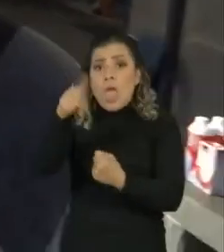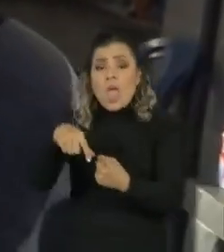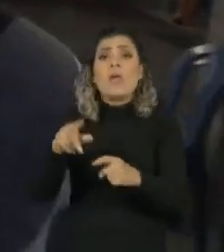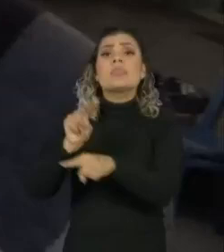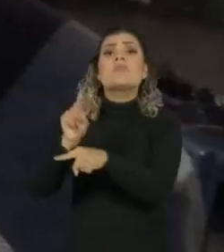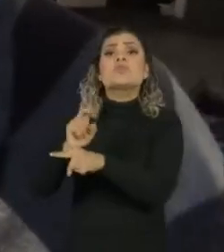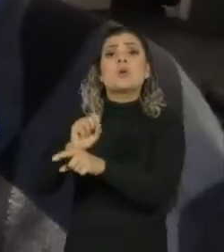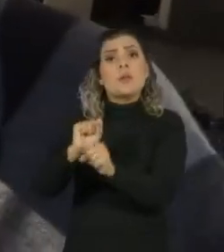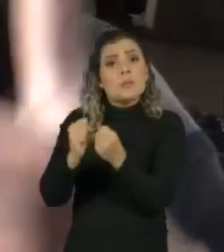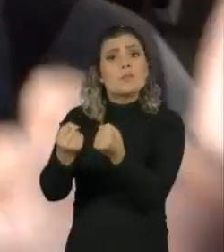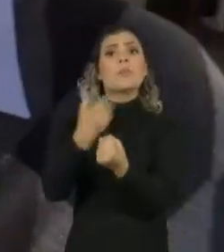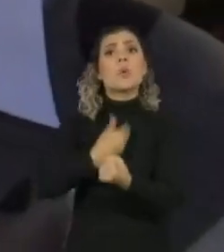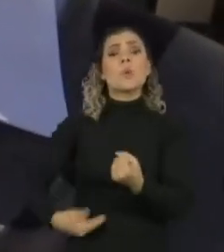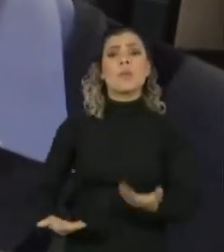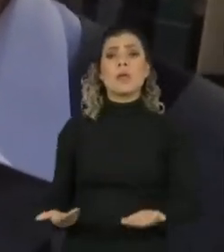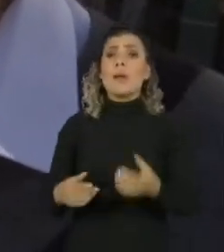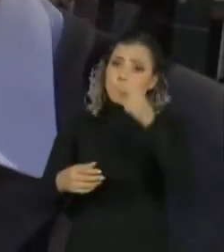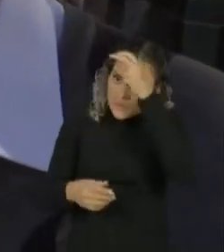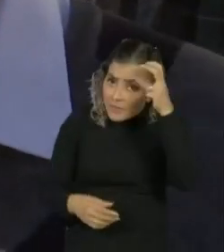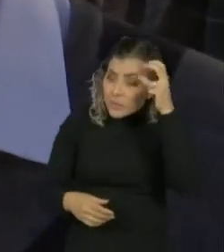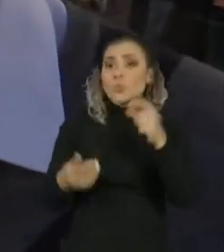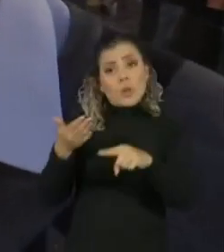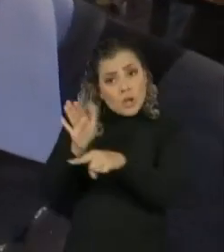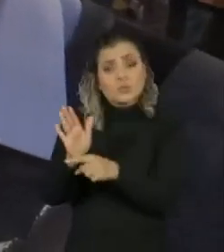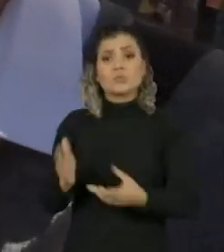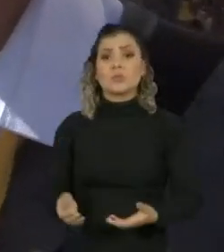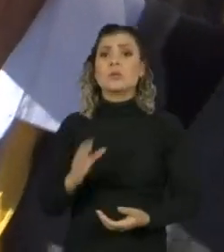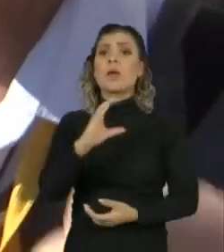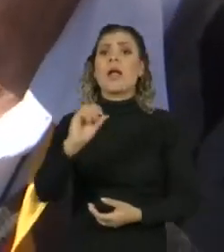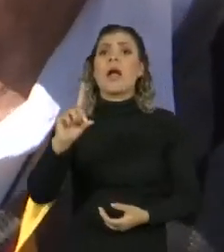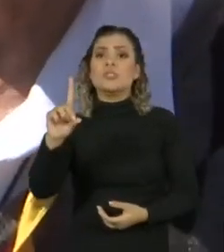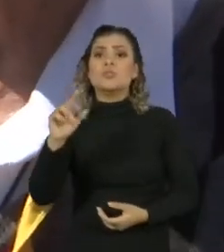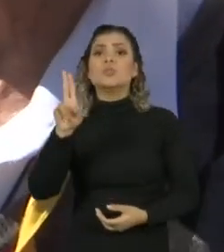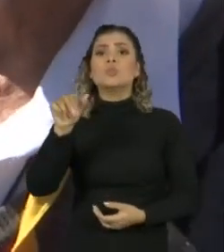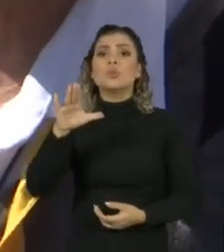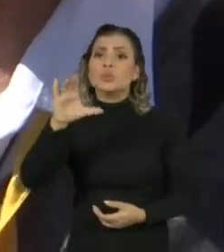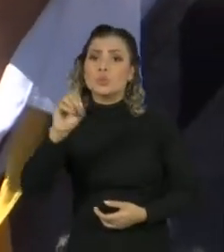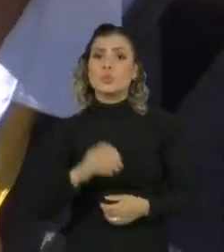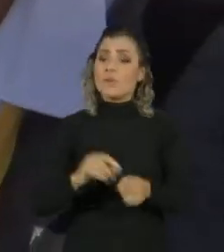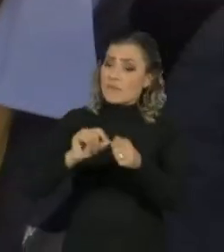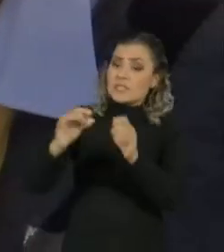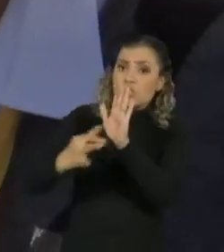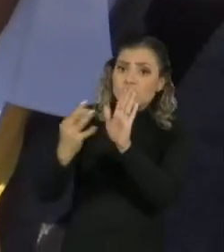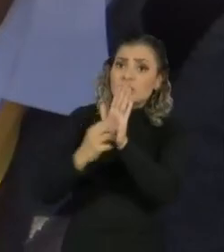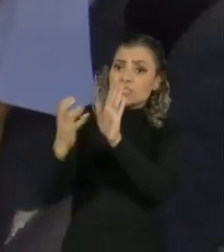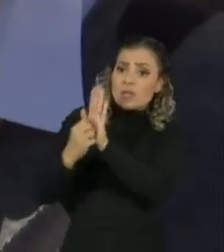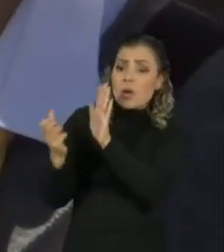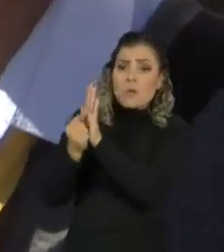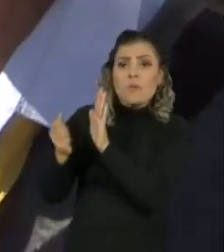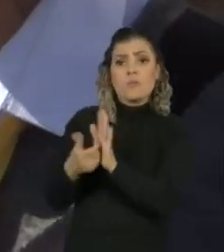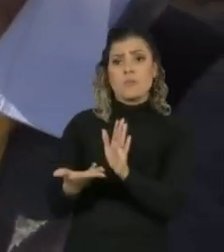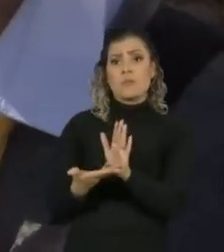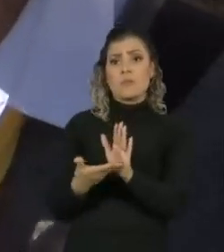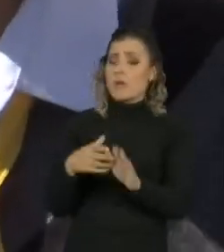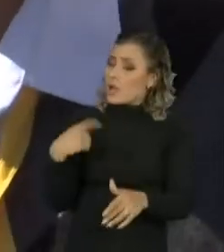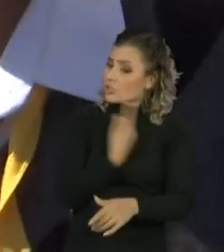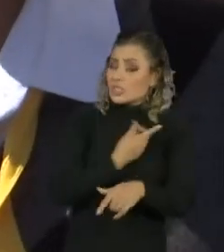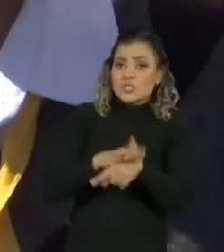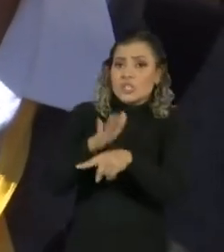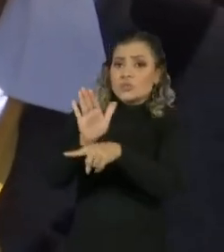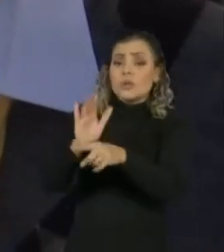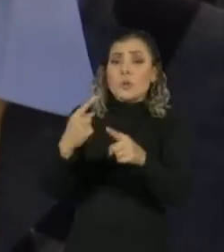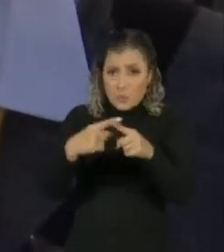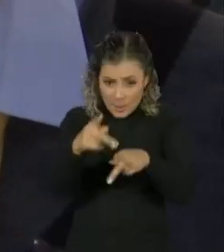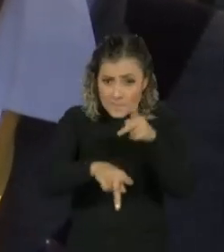Defensoria Pública e a Prefeitura, fazendo Cade Único e levantando os documentos que essas pessoas precisam. Porque os